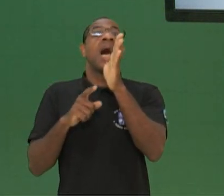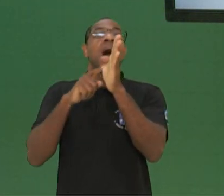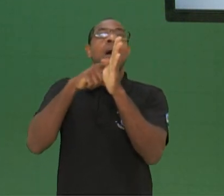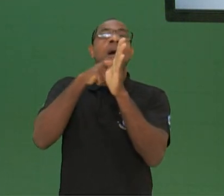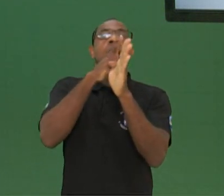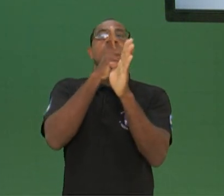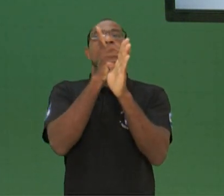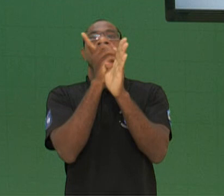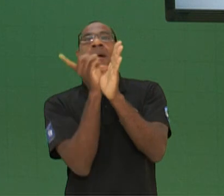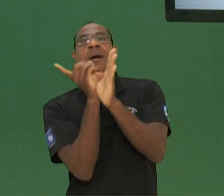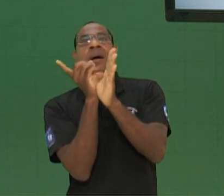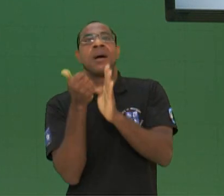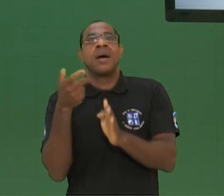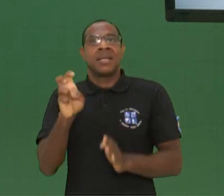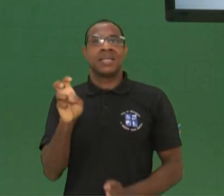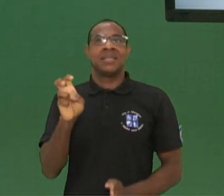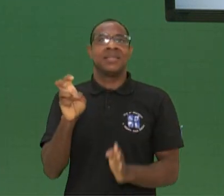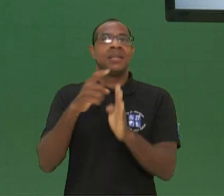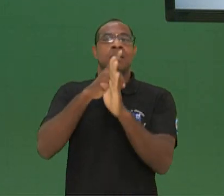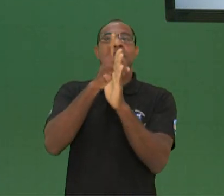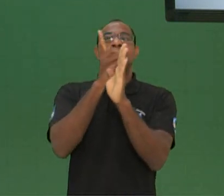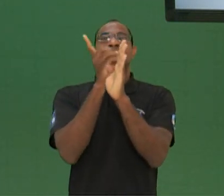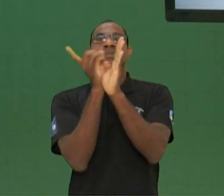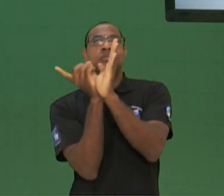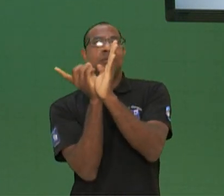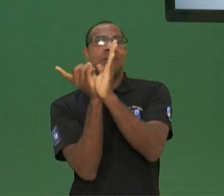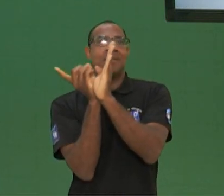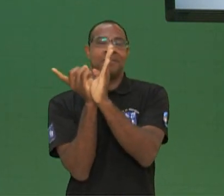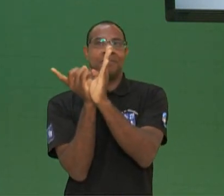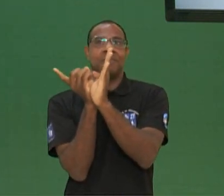Ele vai marcar 15 pontos. Quando ele